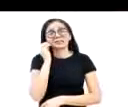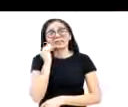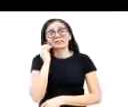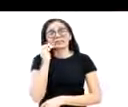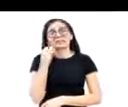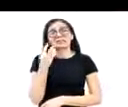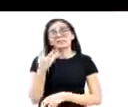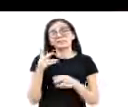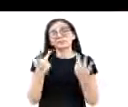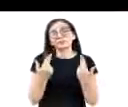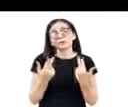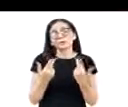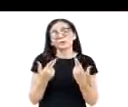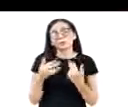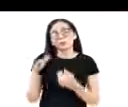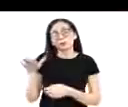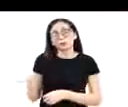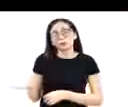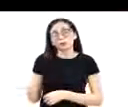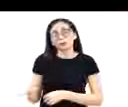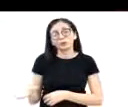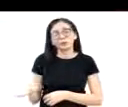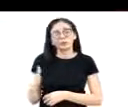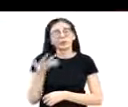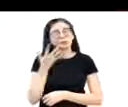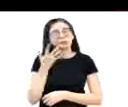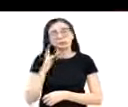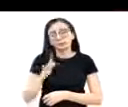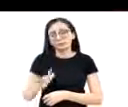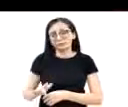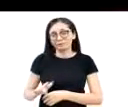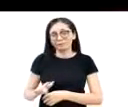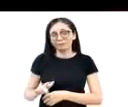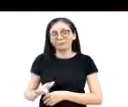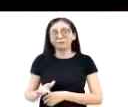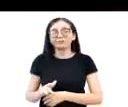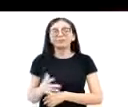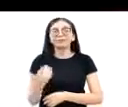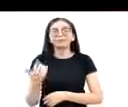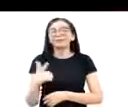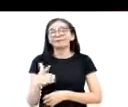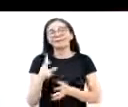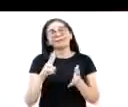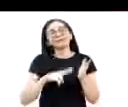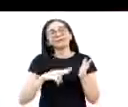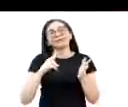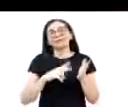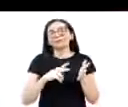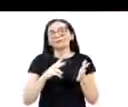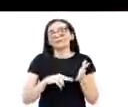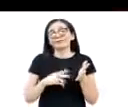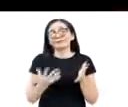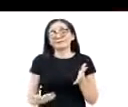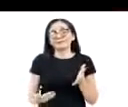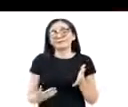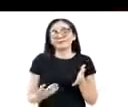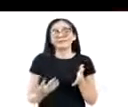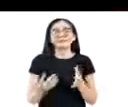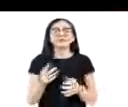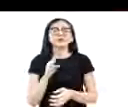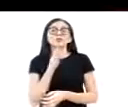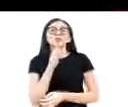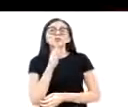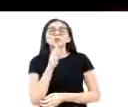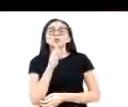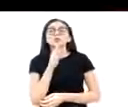educação infantil, sem a prática da leitura, sem a prática do conhecimento sistematizado,